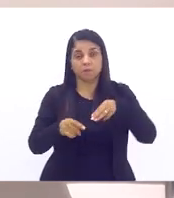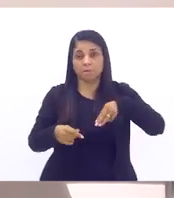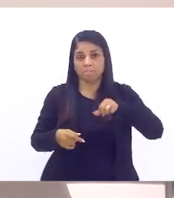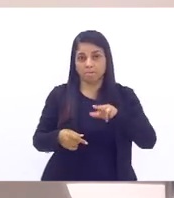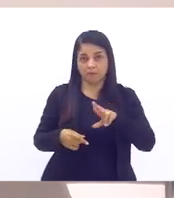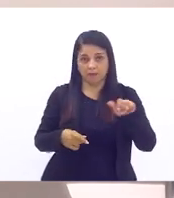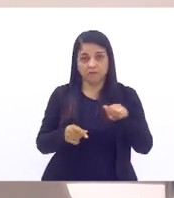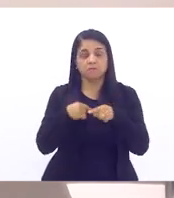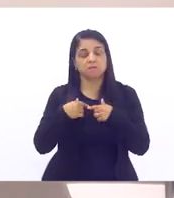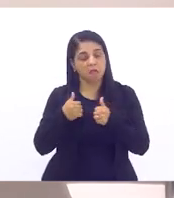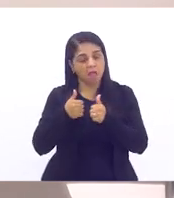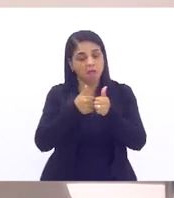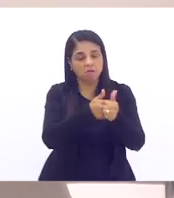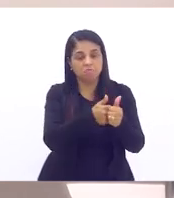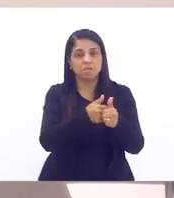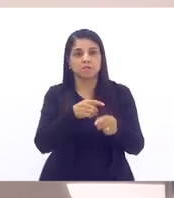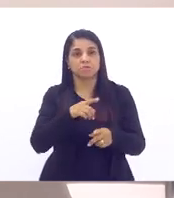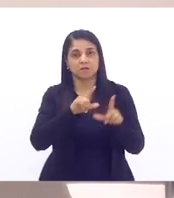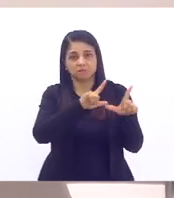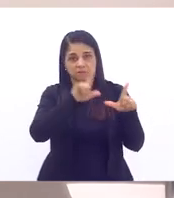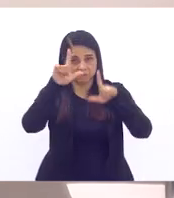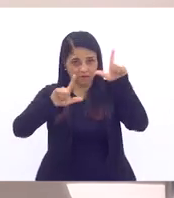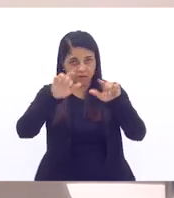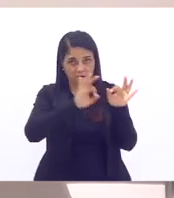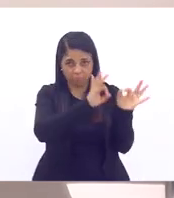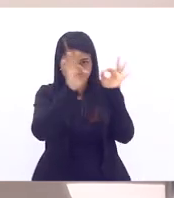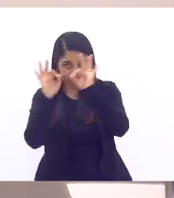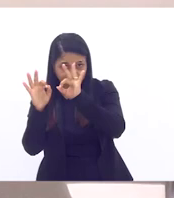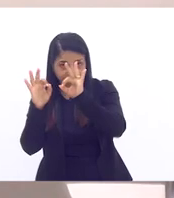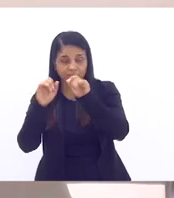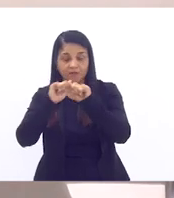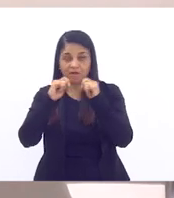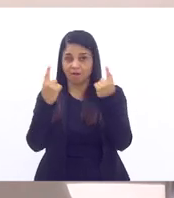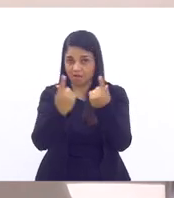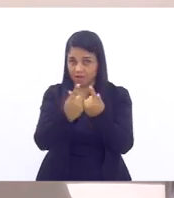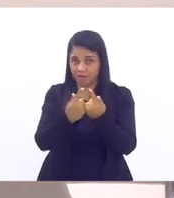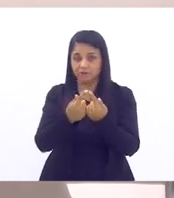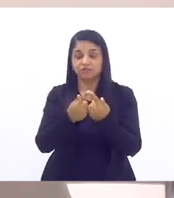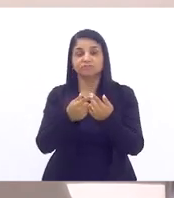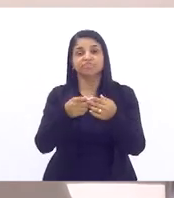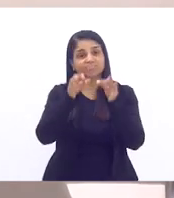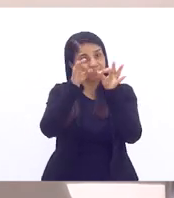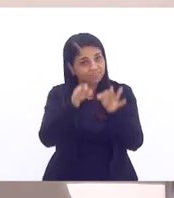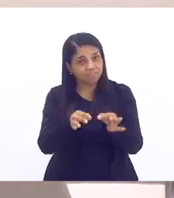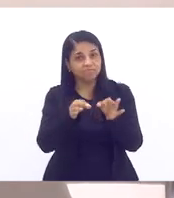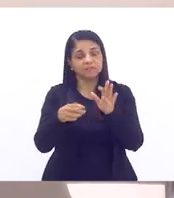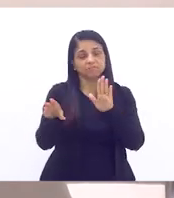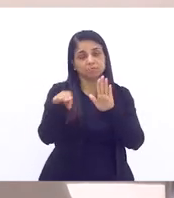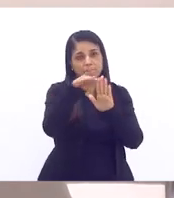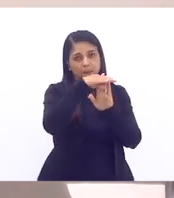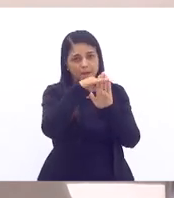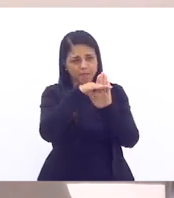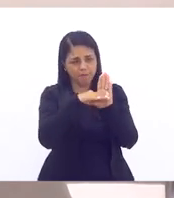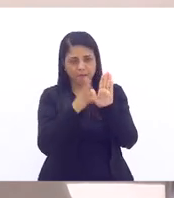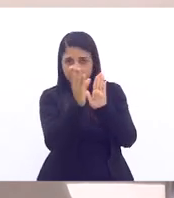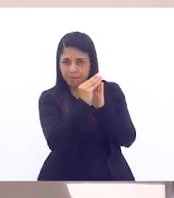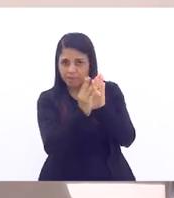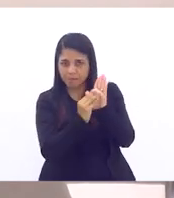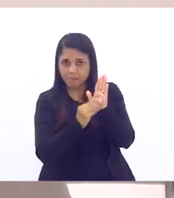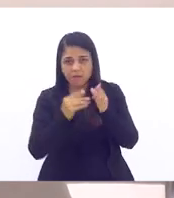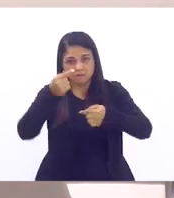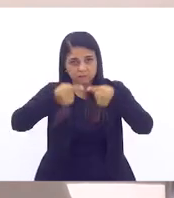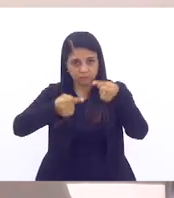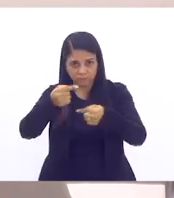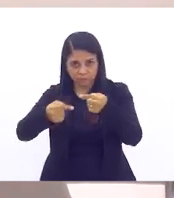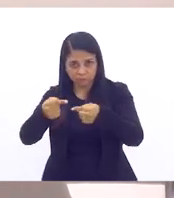acompanhando pelo TV alerj e com certeza nós vamos colocar isso aqui dentro da nossa dessa